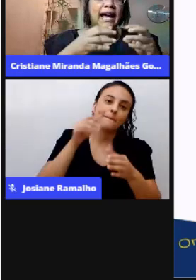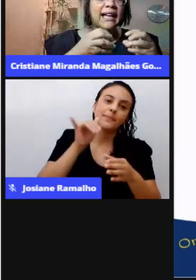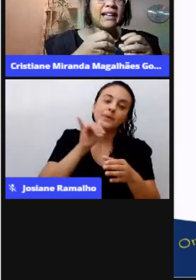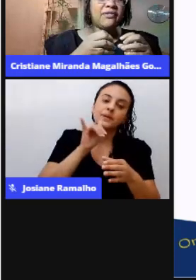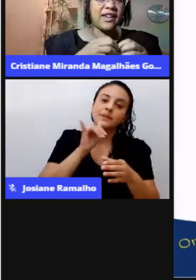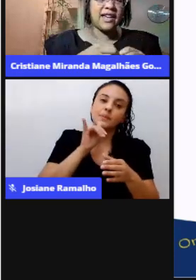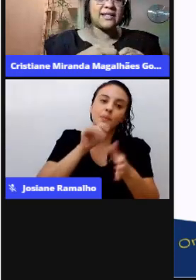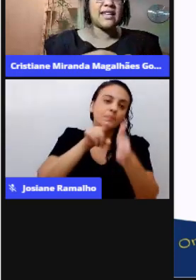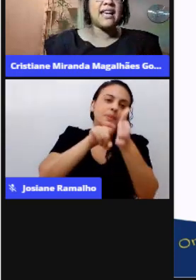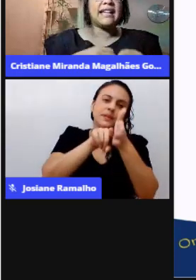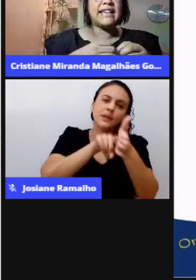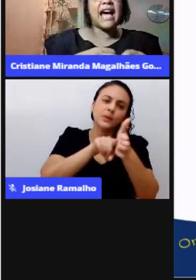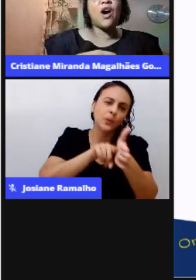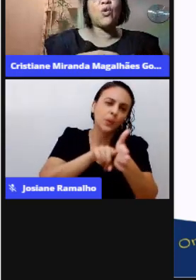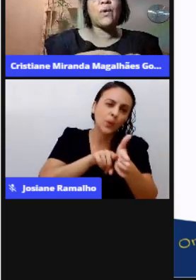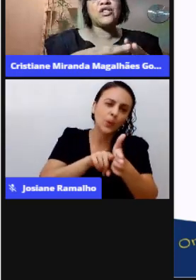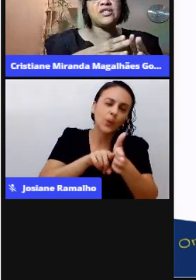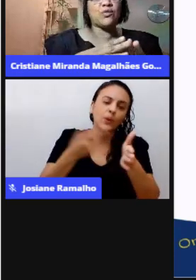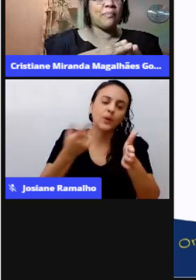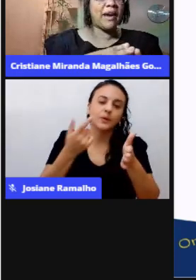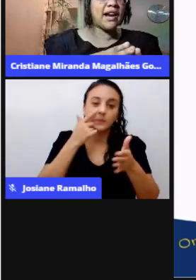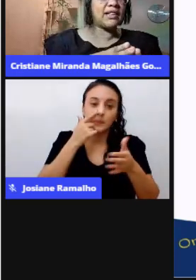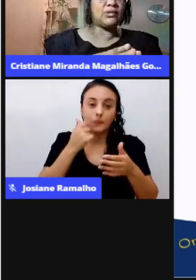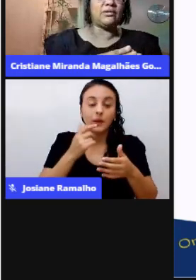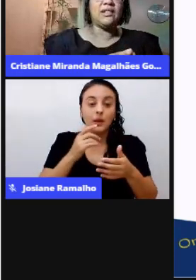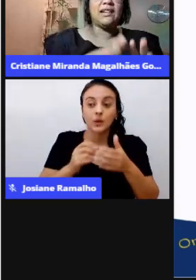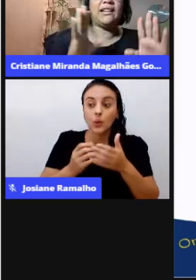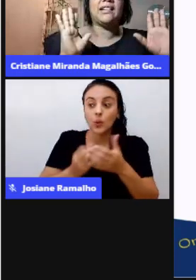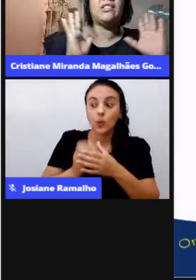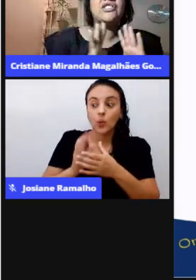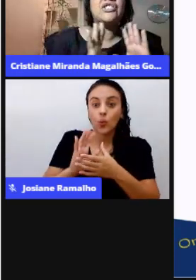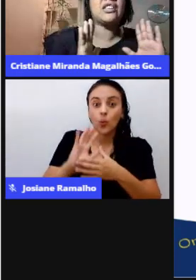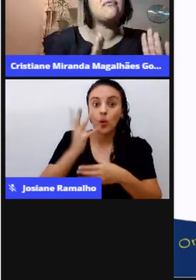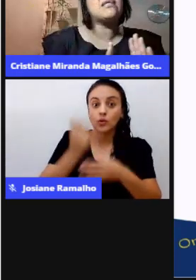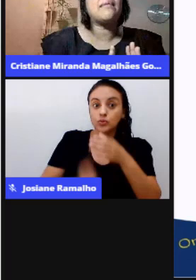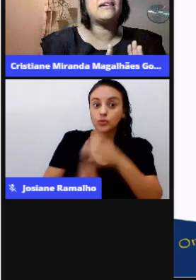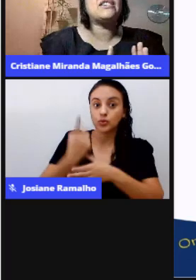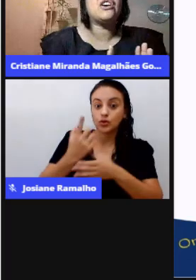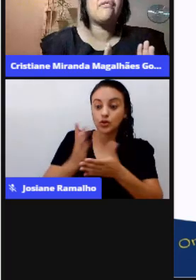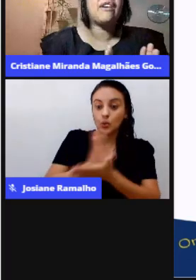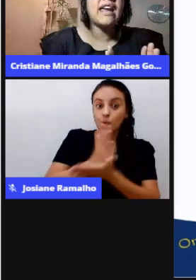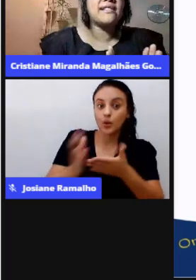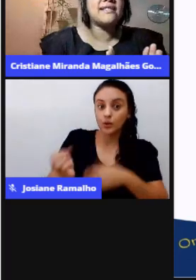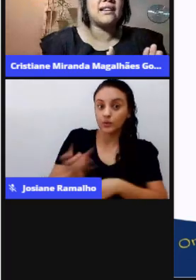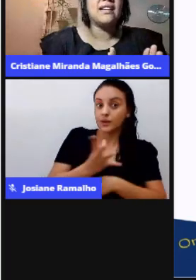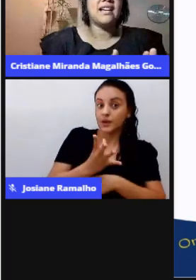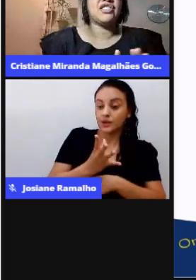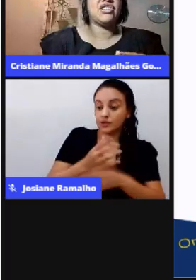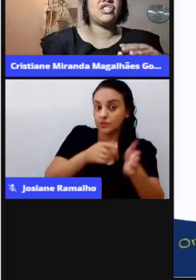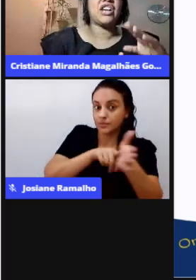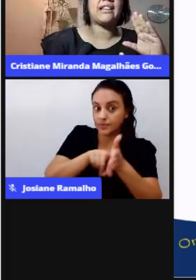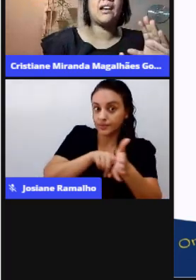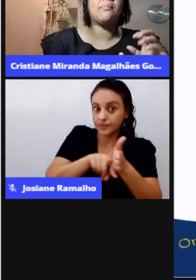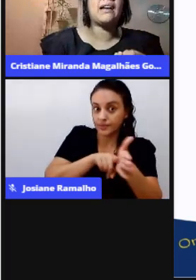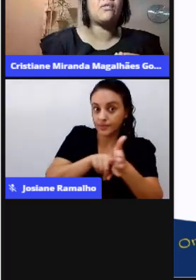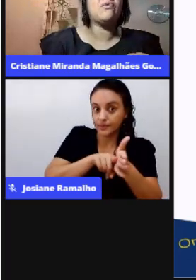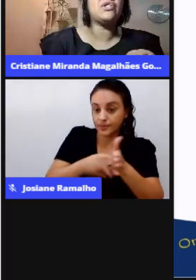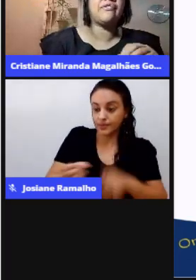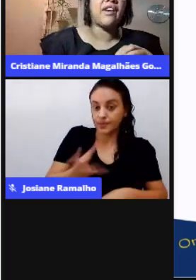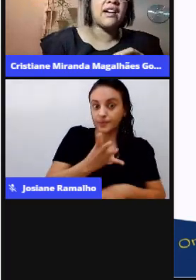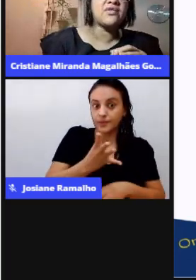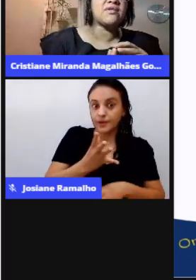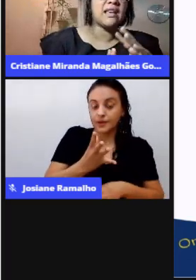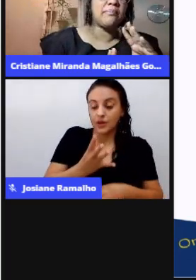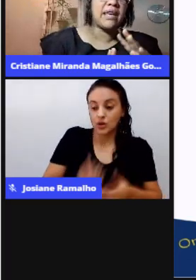pesquisadores. Cada vez que algo é descoberto, então a gente tem um saber de referência. A gente já trabalha